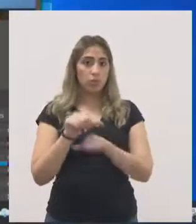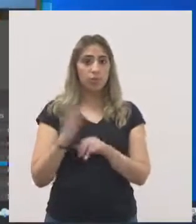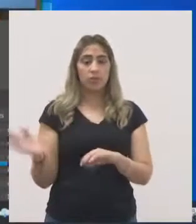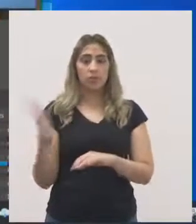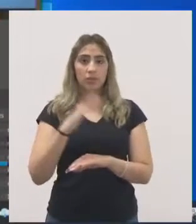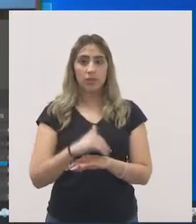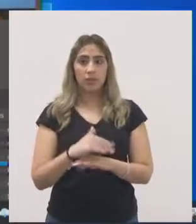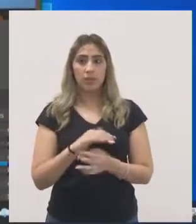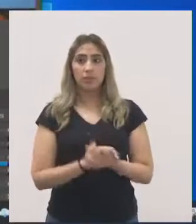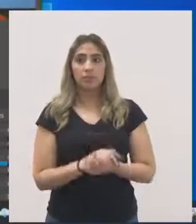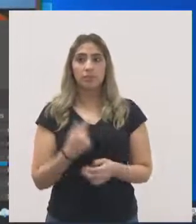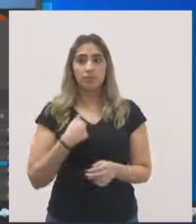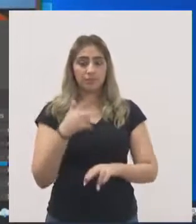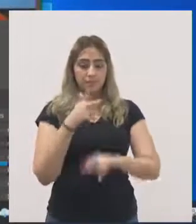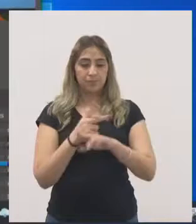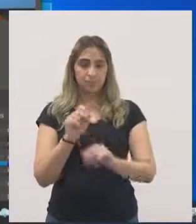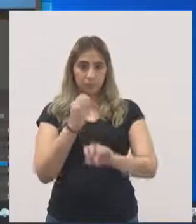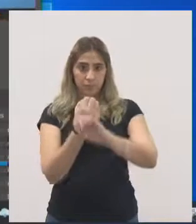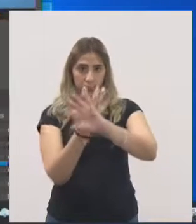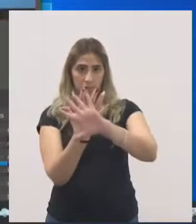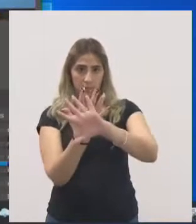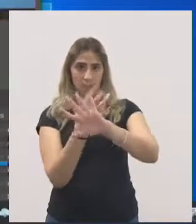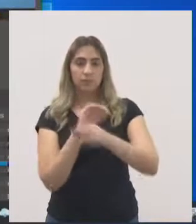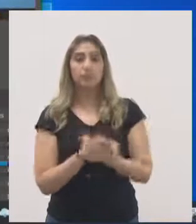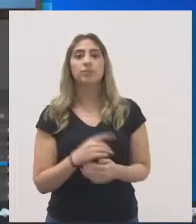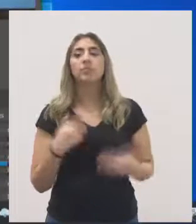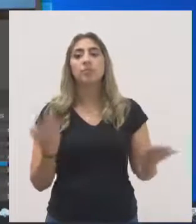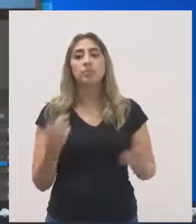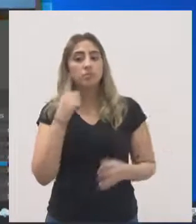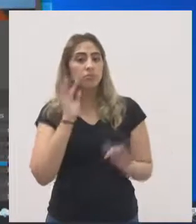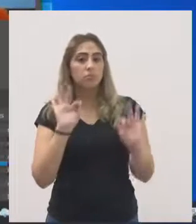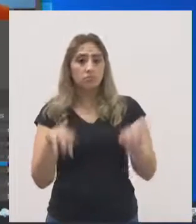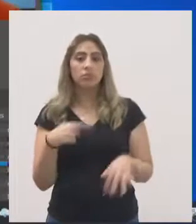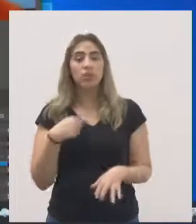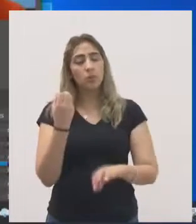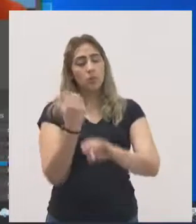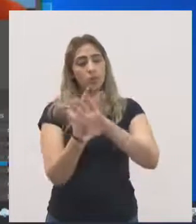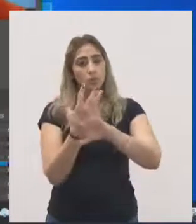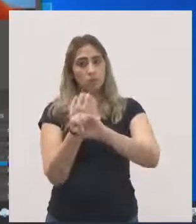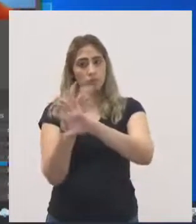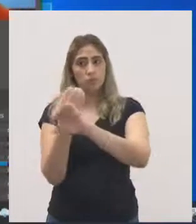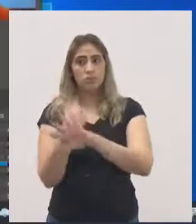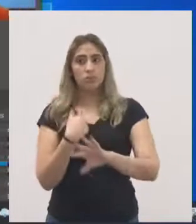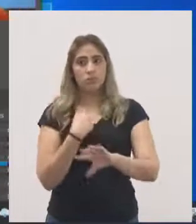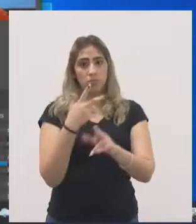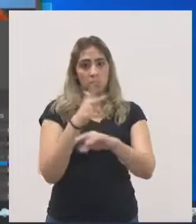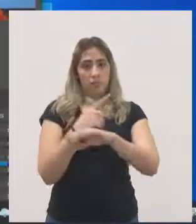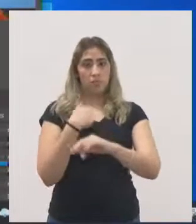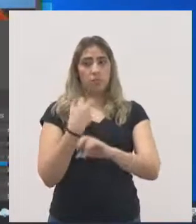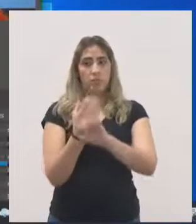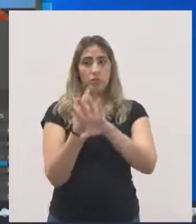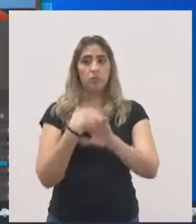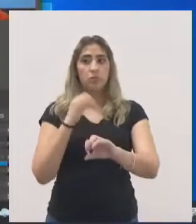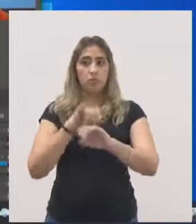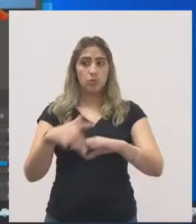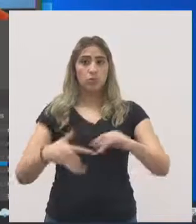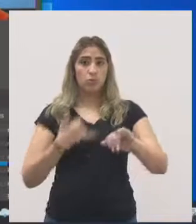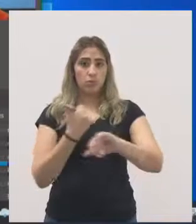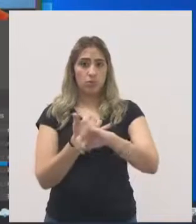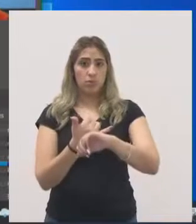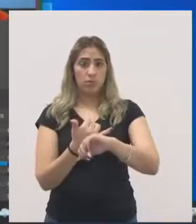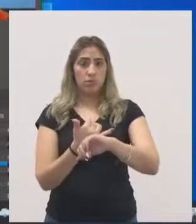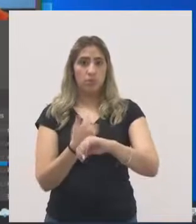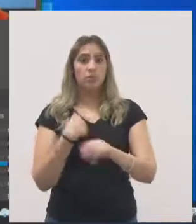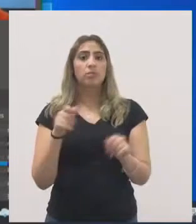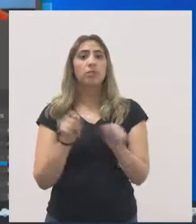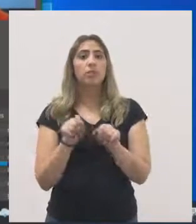agora a minha webcam. Então é assim, pessoal, que eu gravo os meus vídeos do YouTube. Eu faço